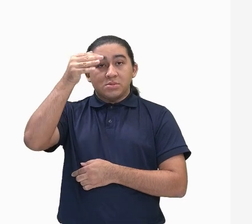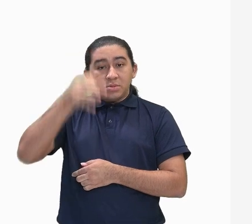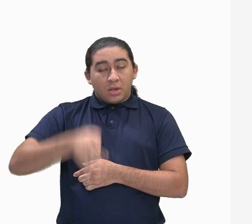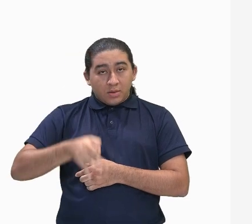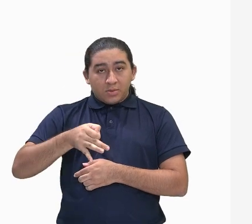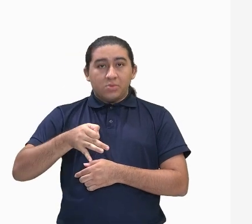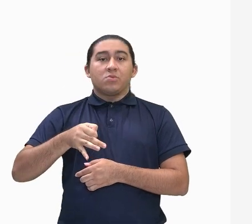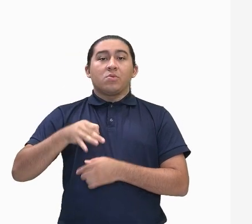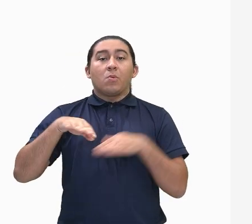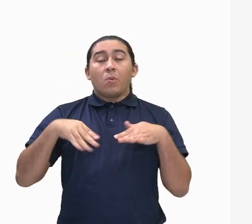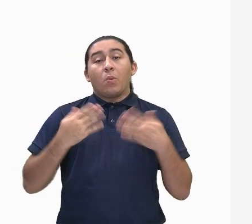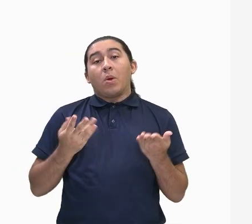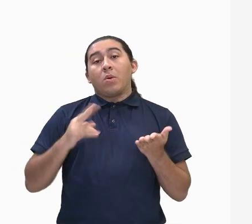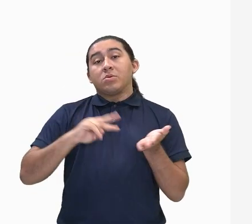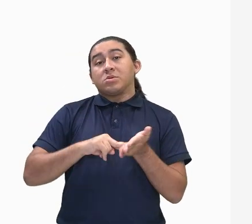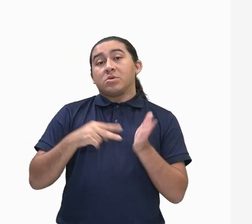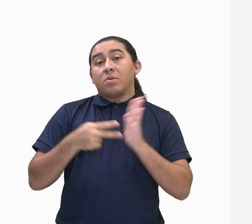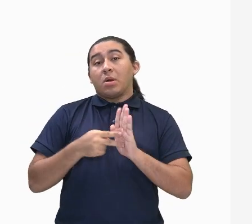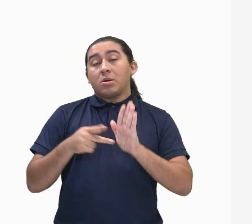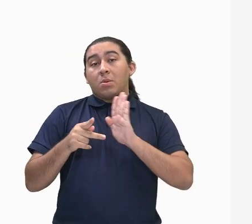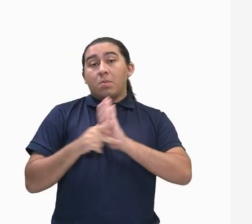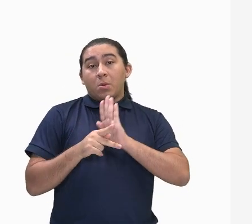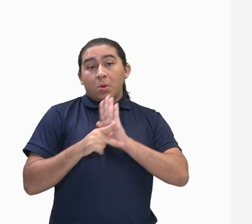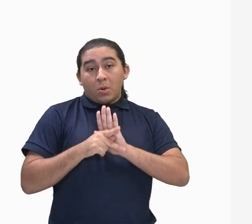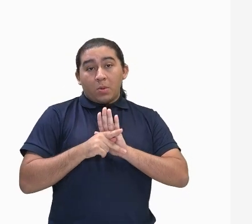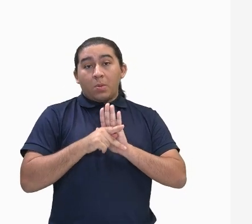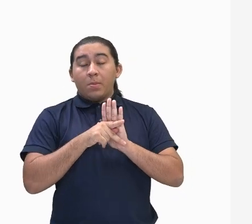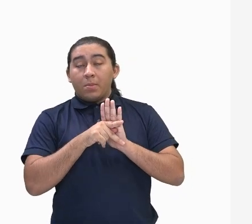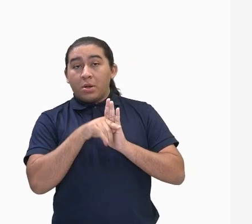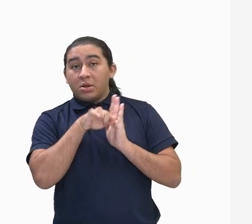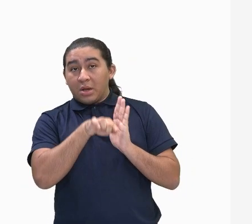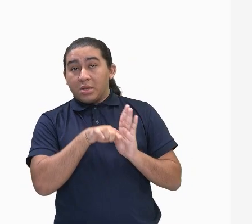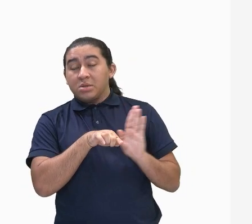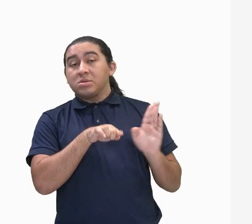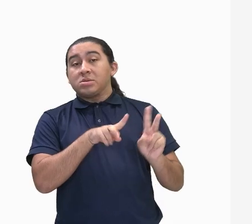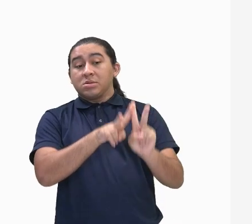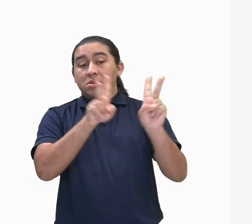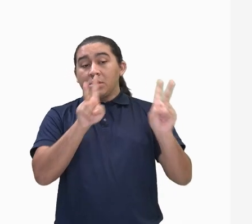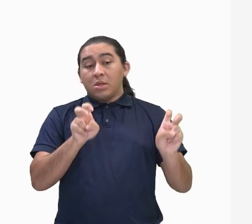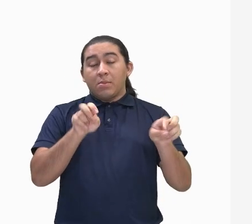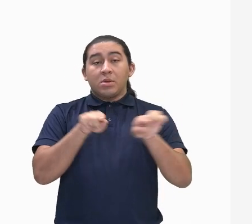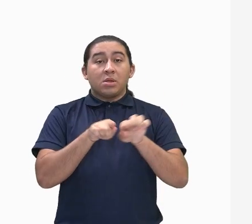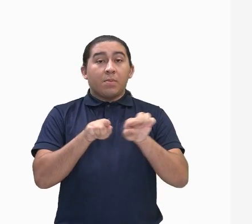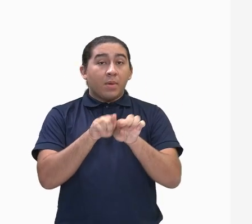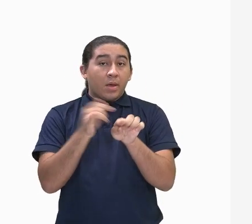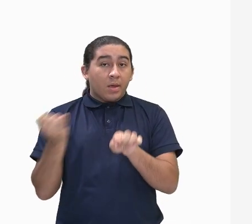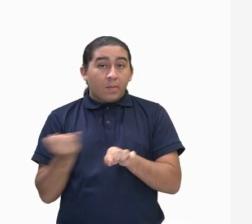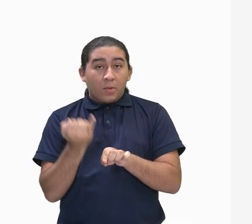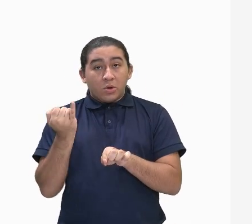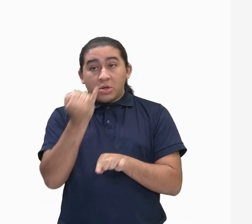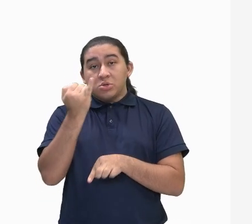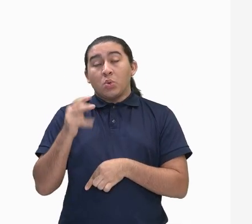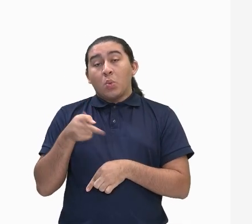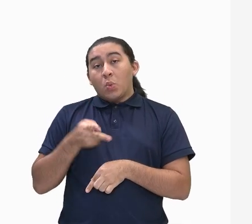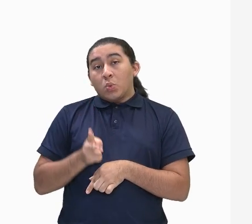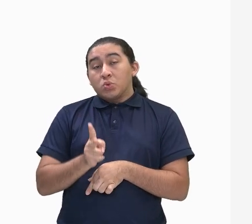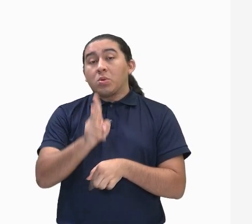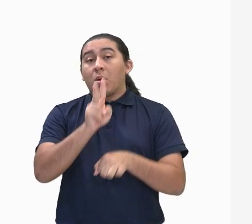o significado do termo e a importância da preservação